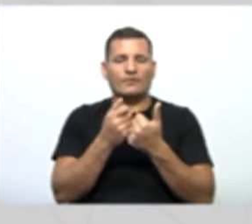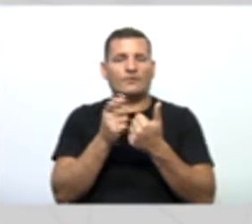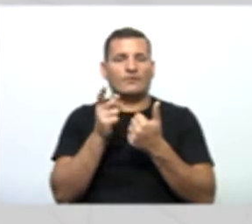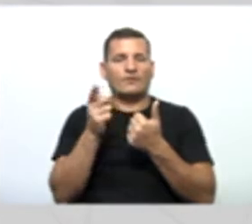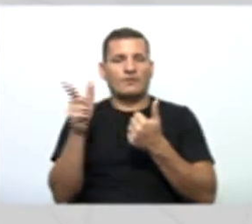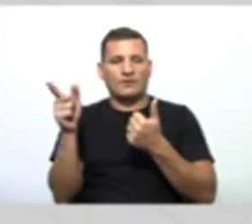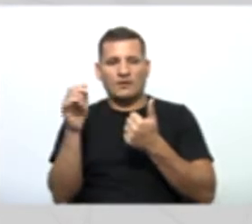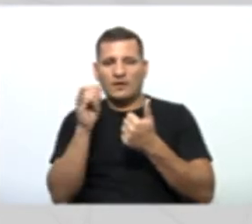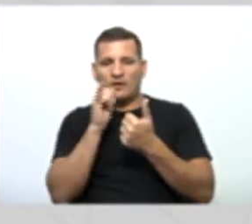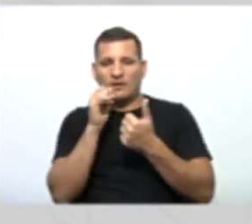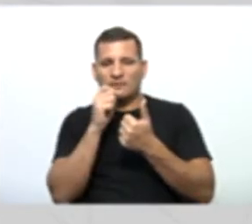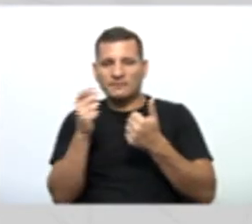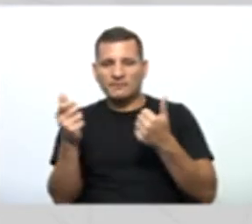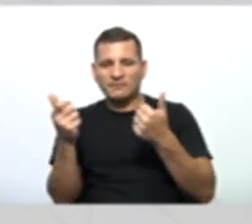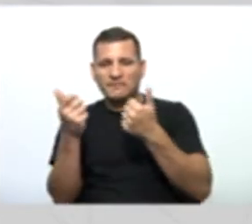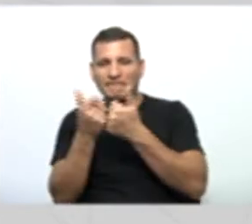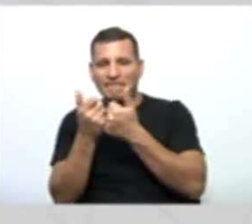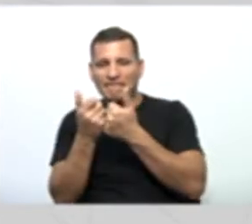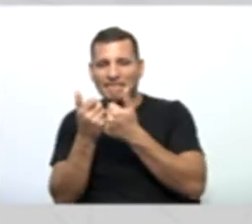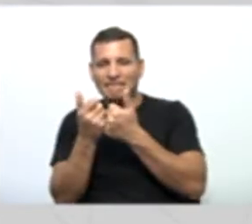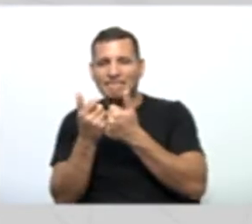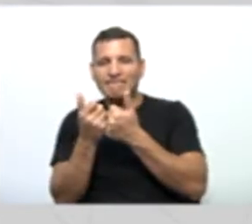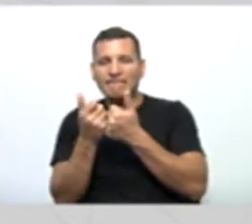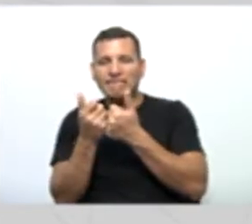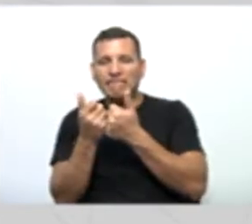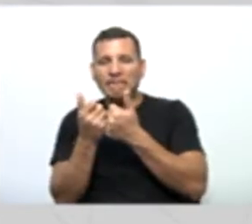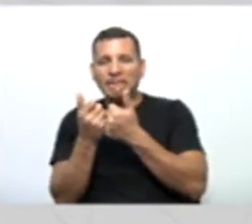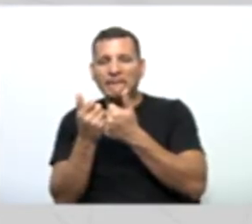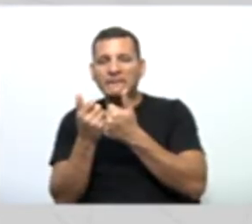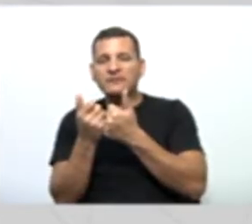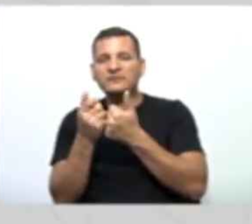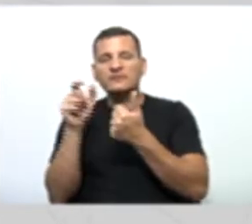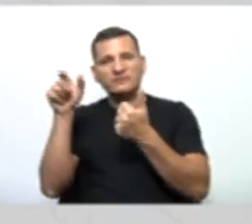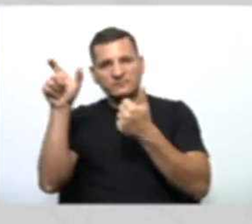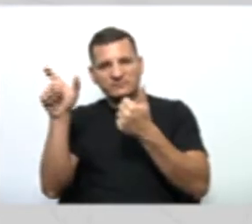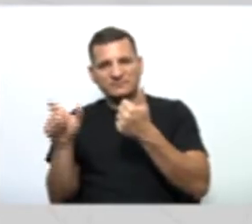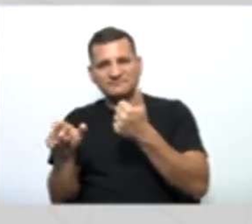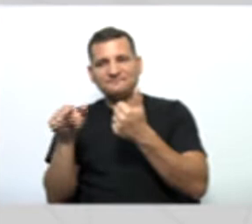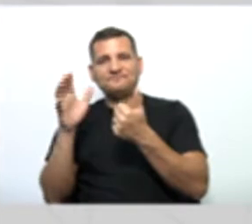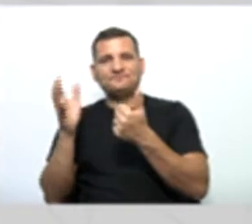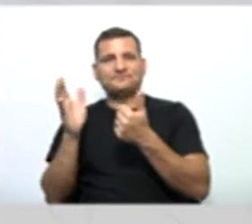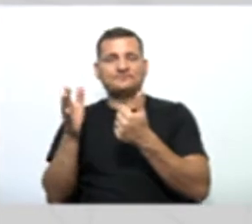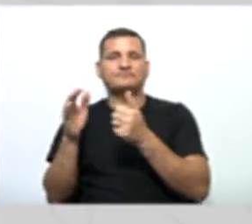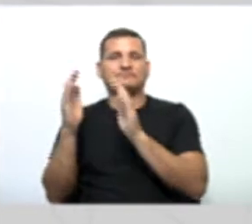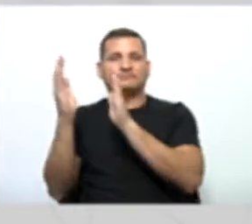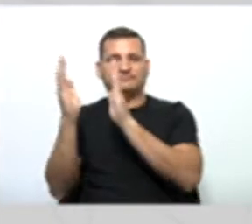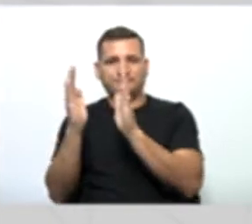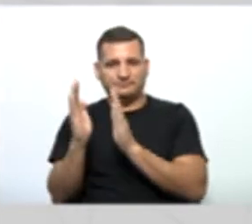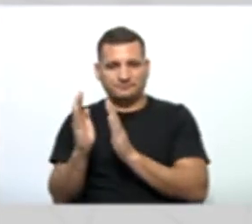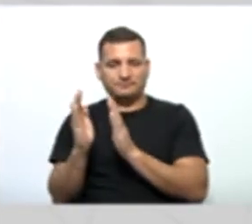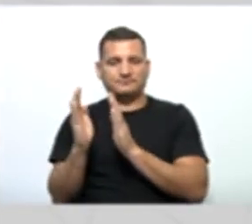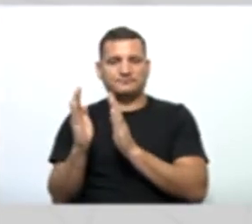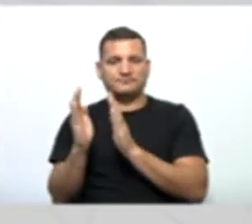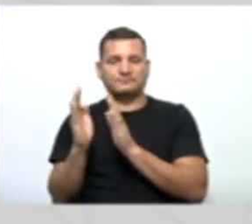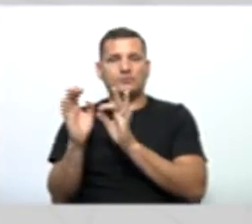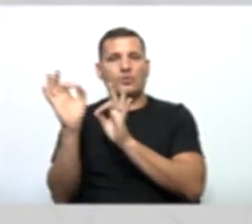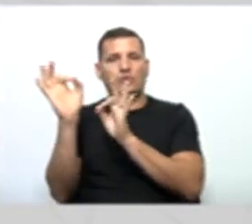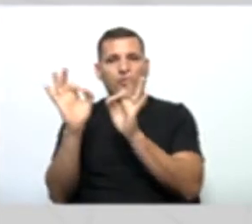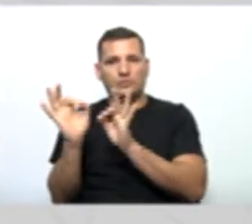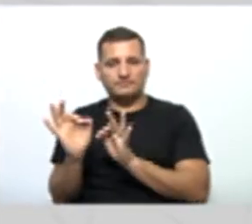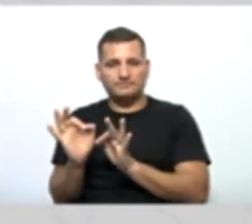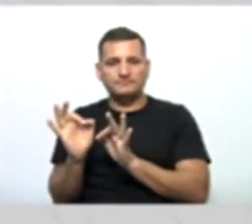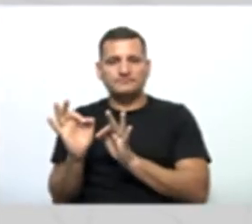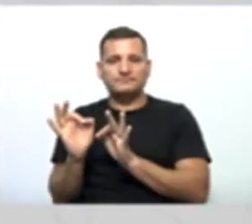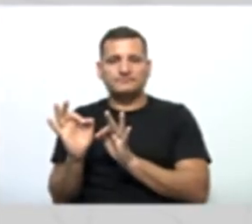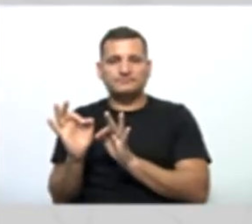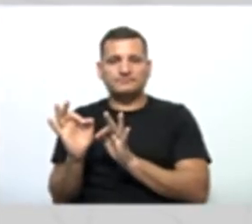proximidade. Lógico que esse daqui a gente já aplicou vários outros recursos de alinhamento, né? Foi bem mais organizado.